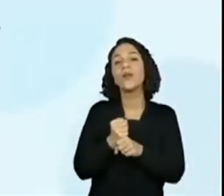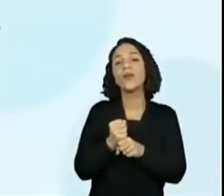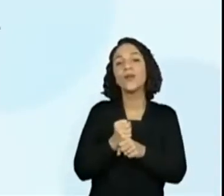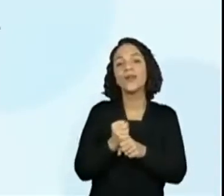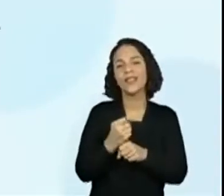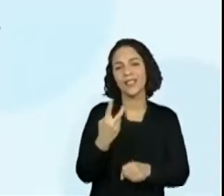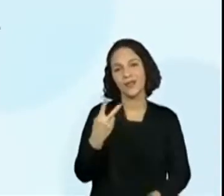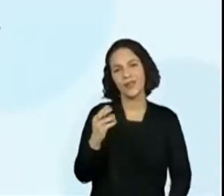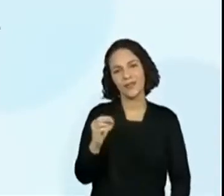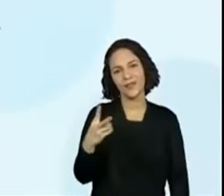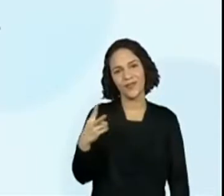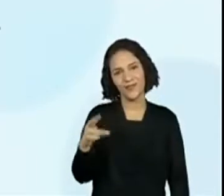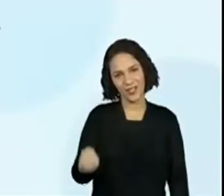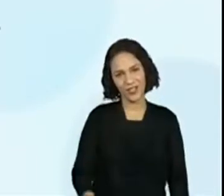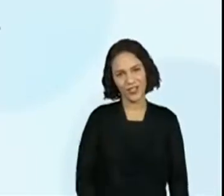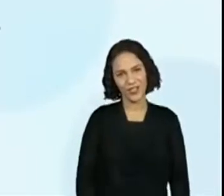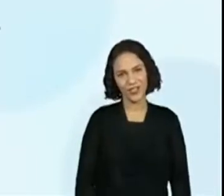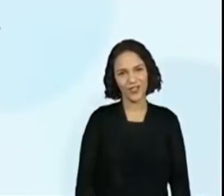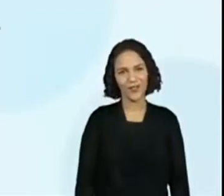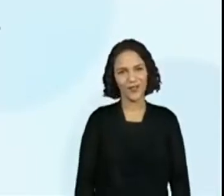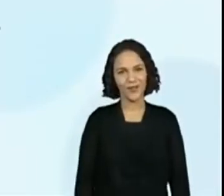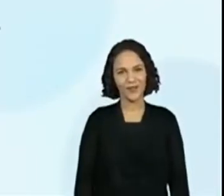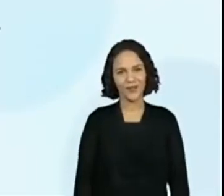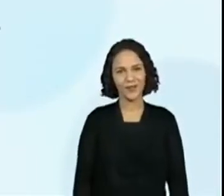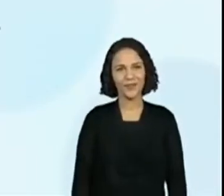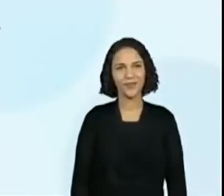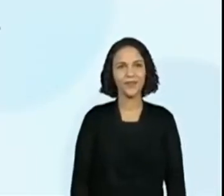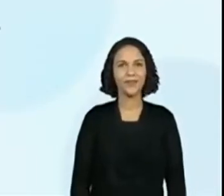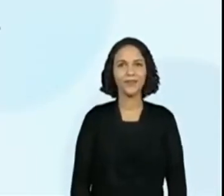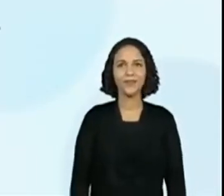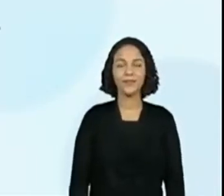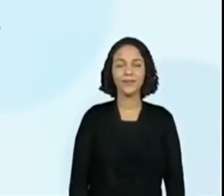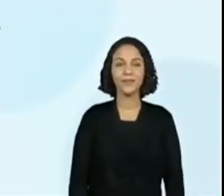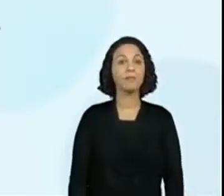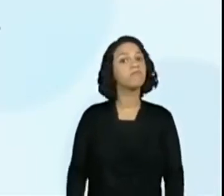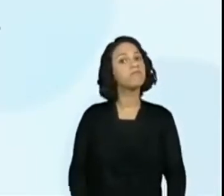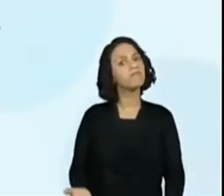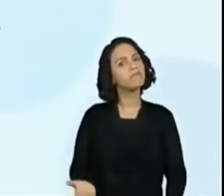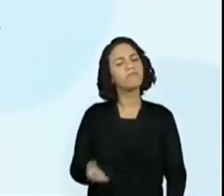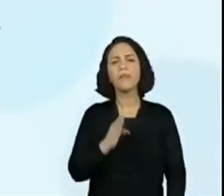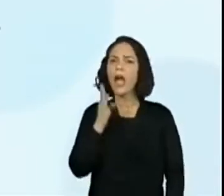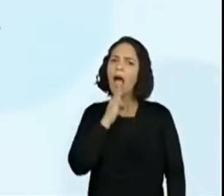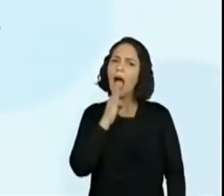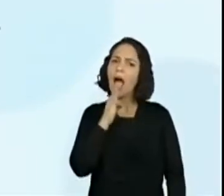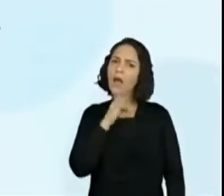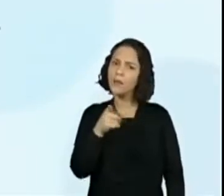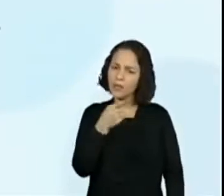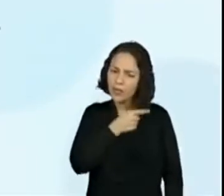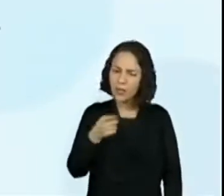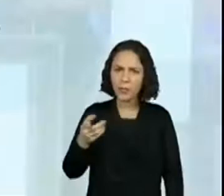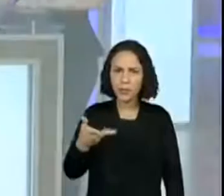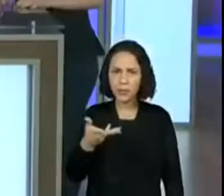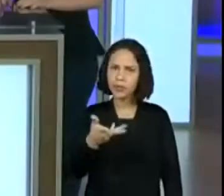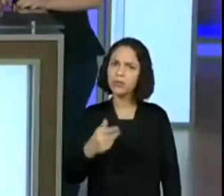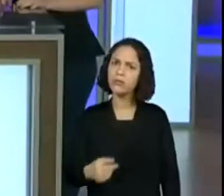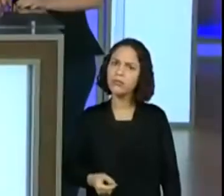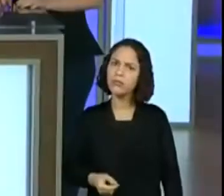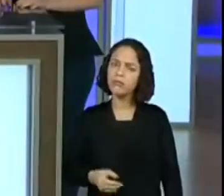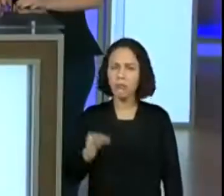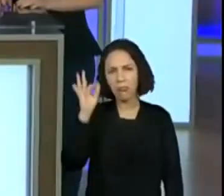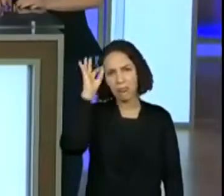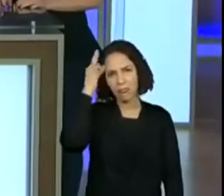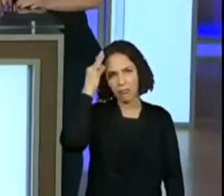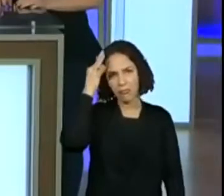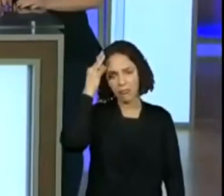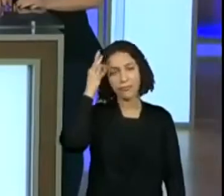de 2020. Passou rápido essa semana, hein? Passou. Bem rápido.